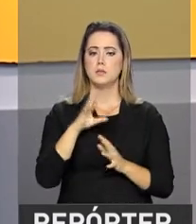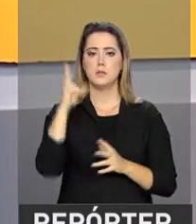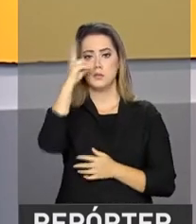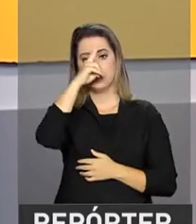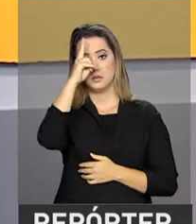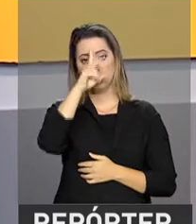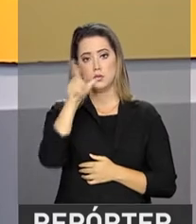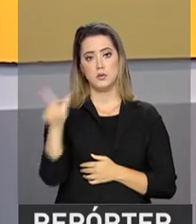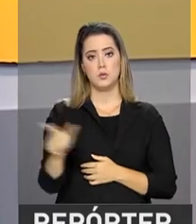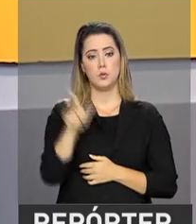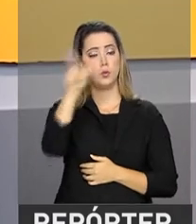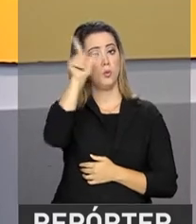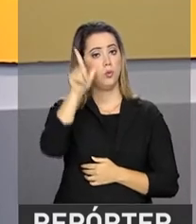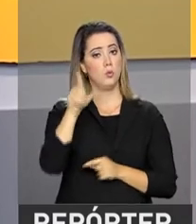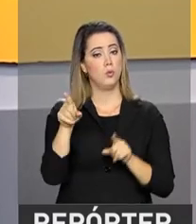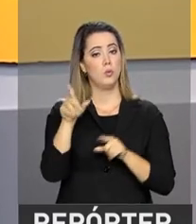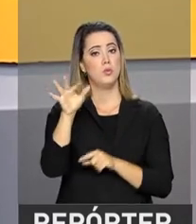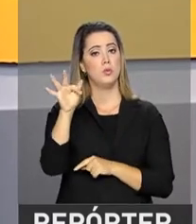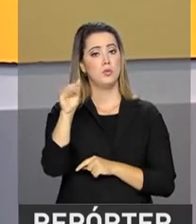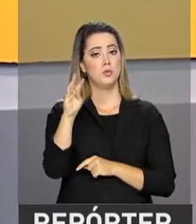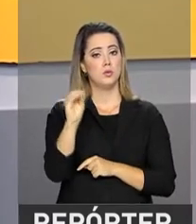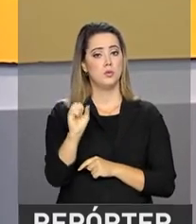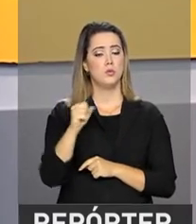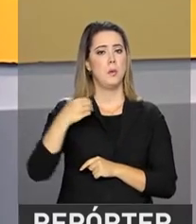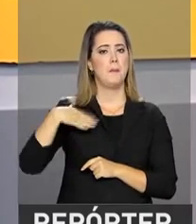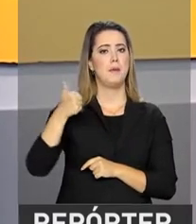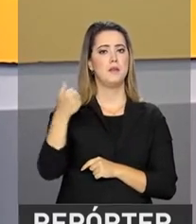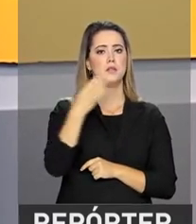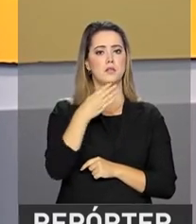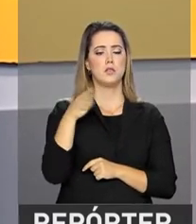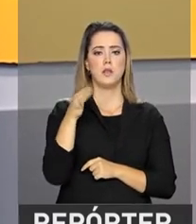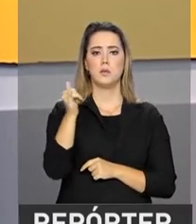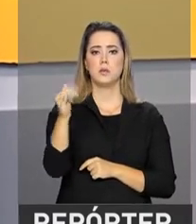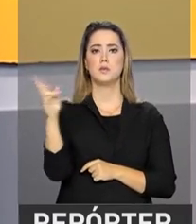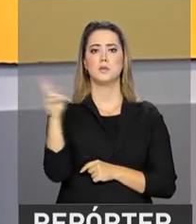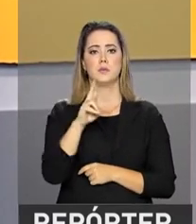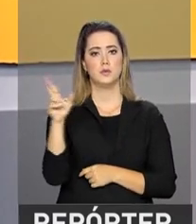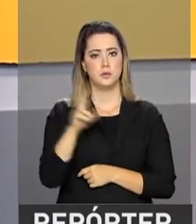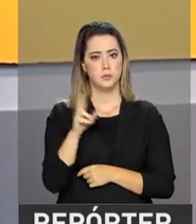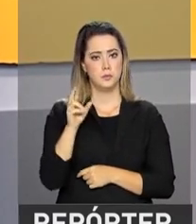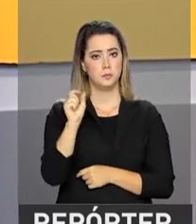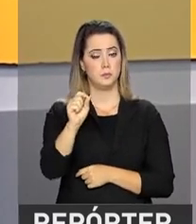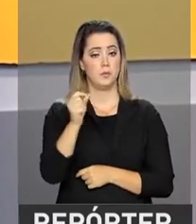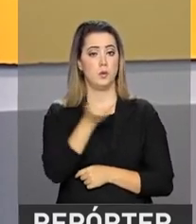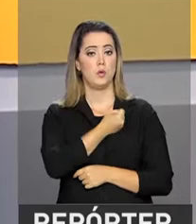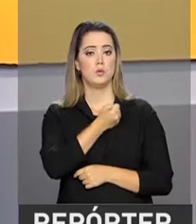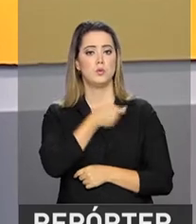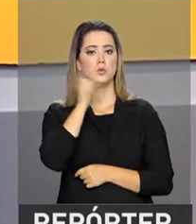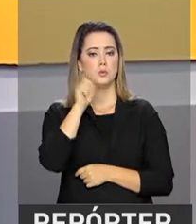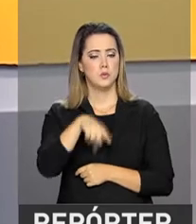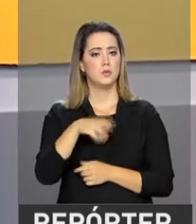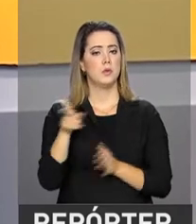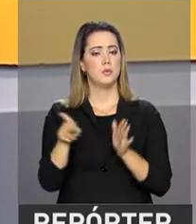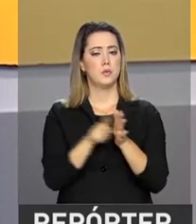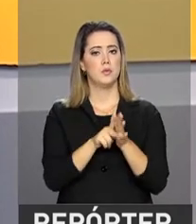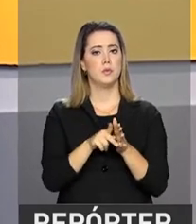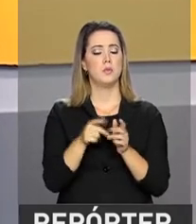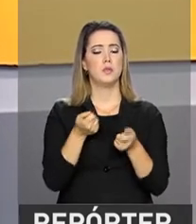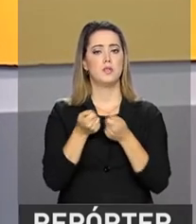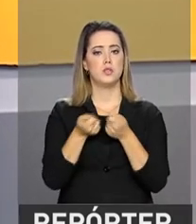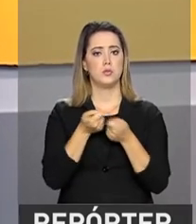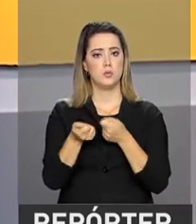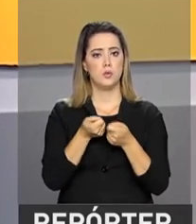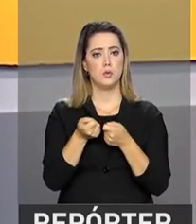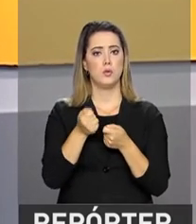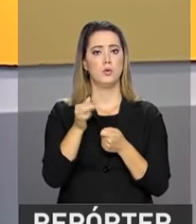fundo de garantia por tempo de serviço no ano passado foi de 14 bilhões e meio de reais os dados estão no relatório de gestão do